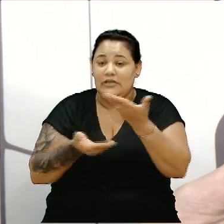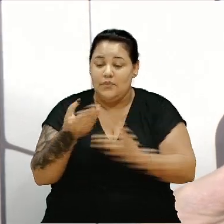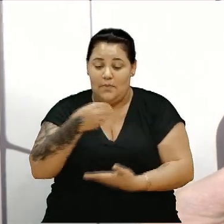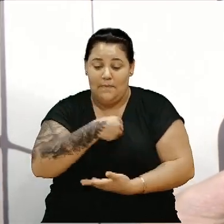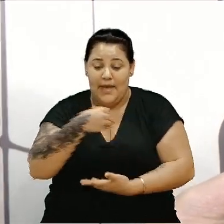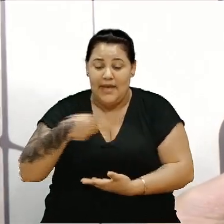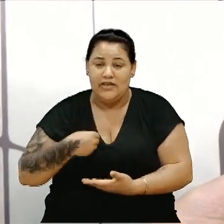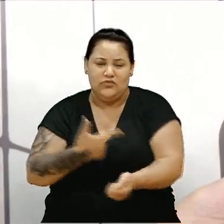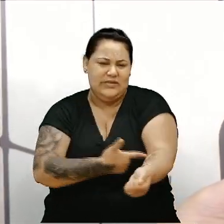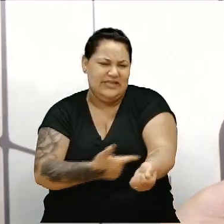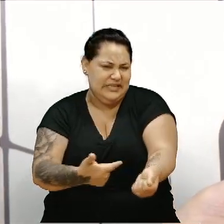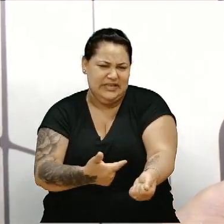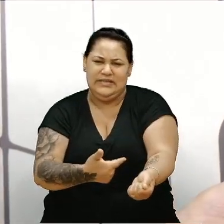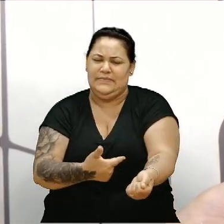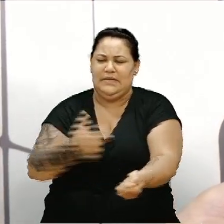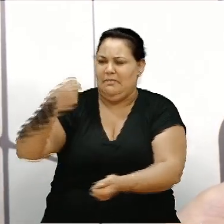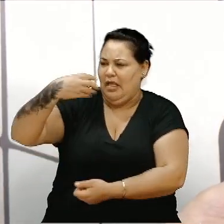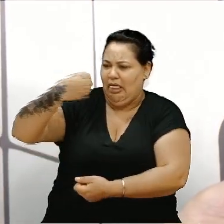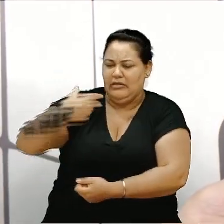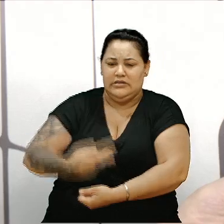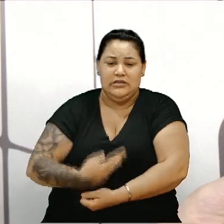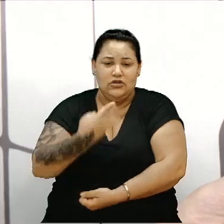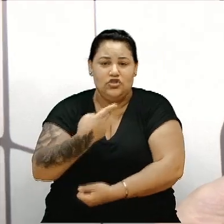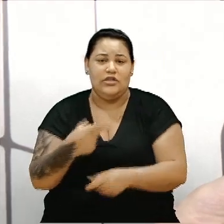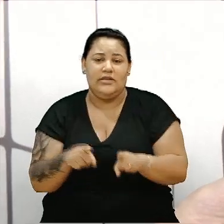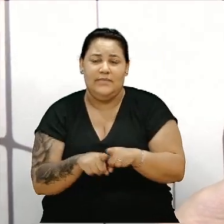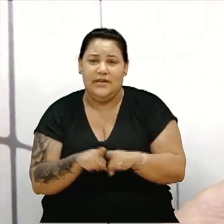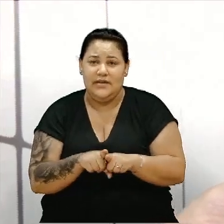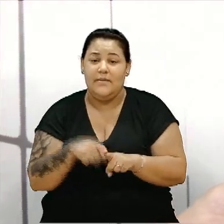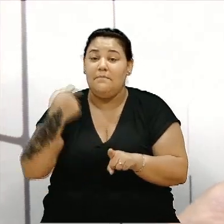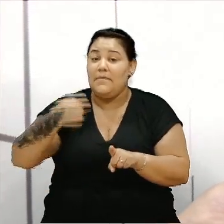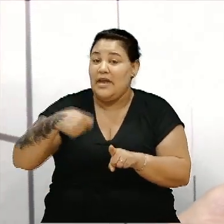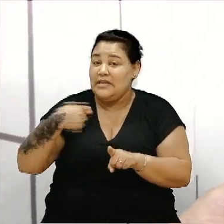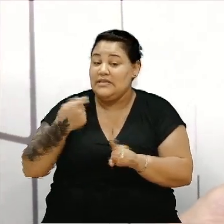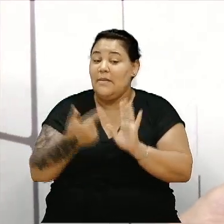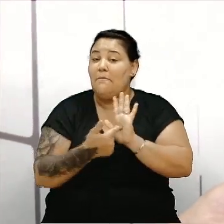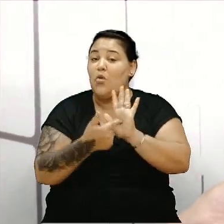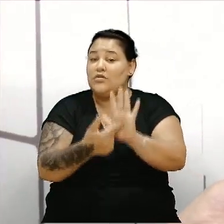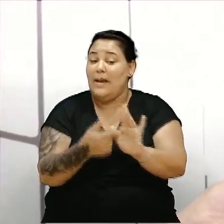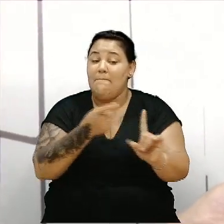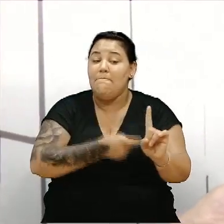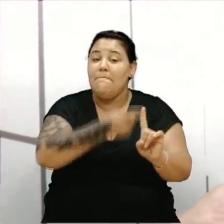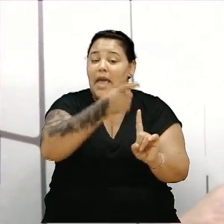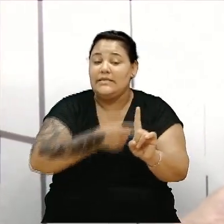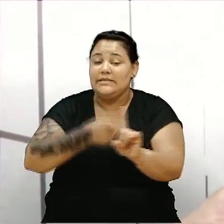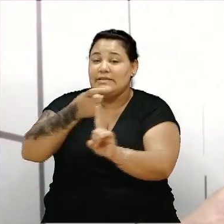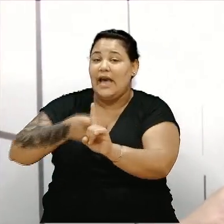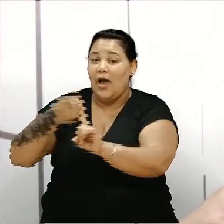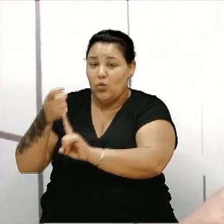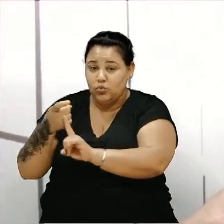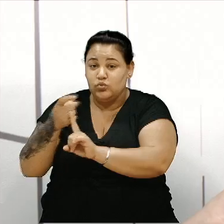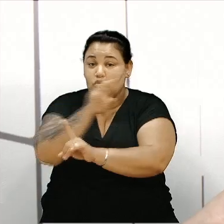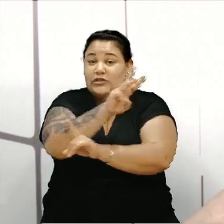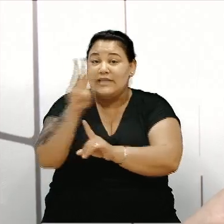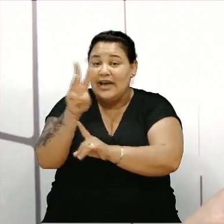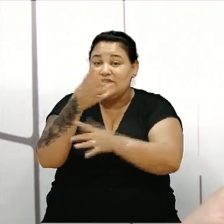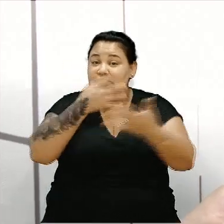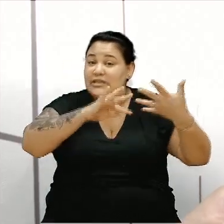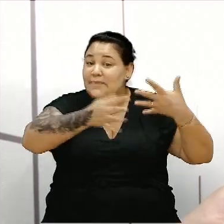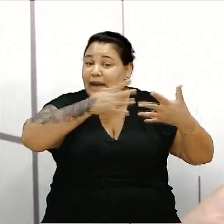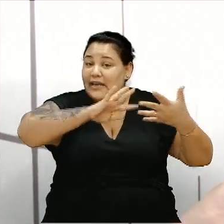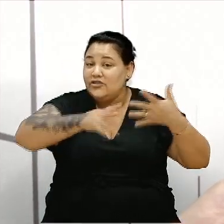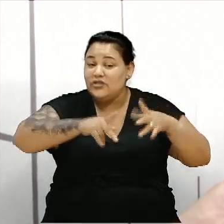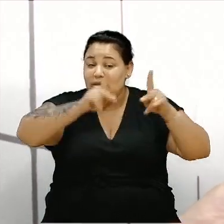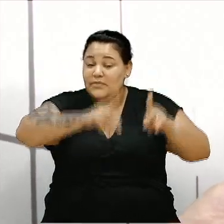e cirurgias, então para que ela seja mensalmente atualizada no portal da transparência e que as pessoas tenham acesso